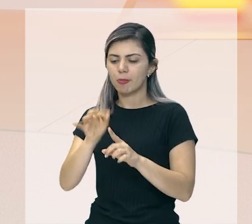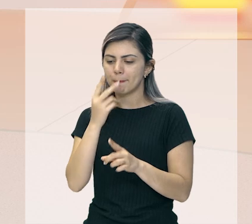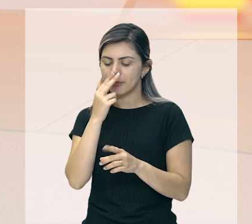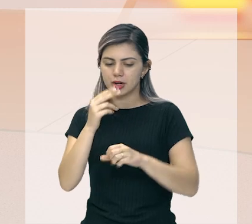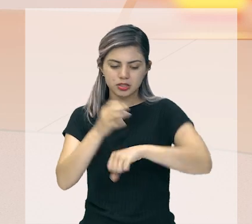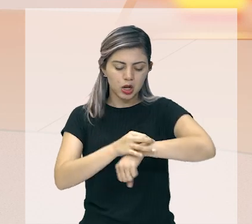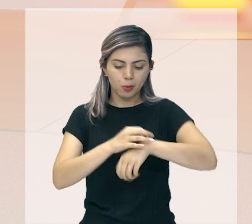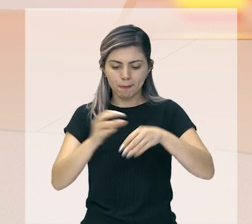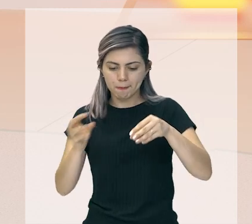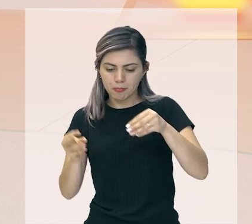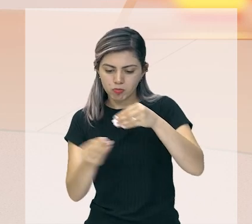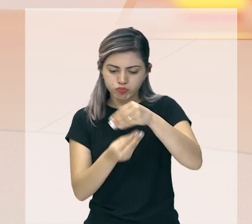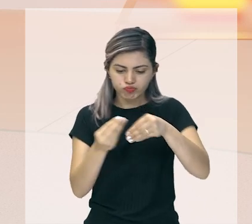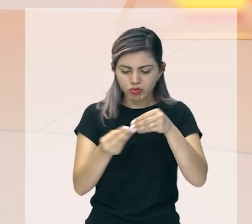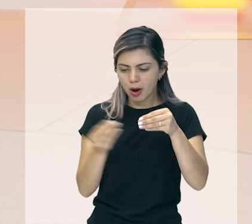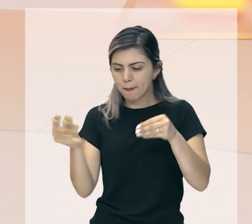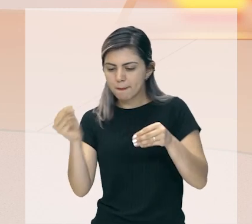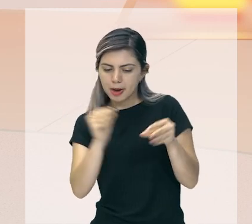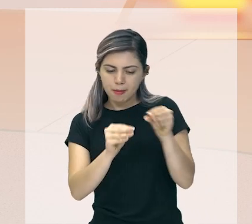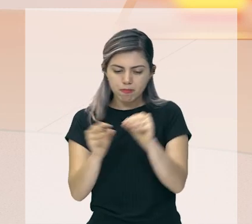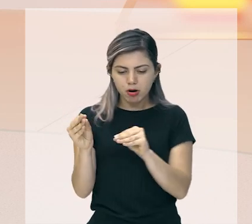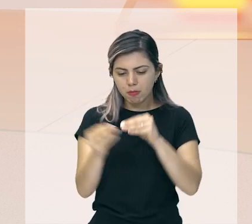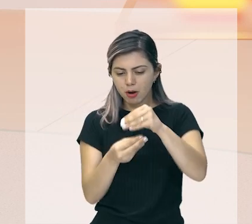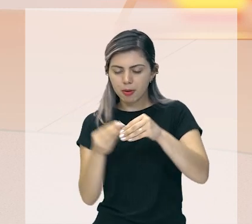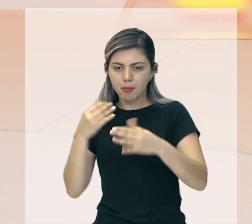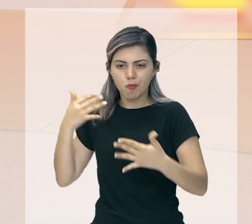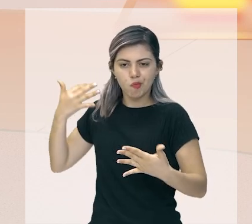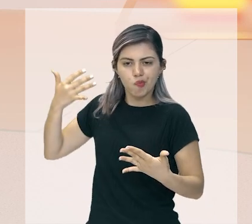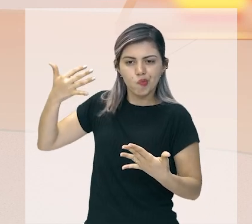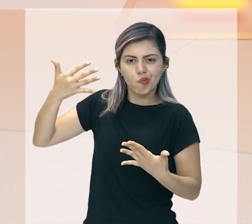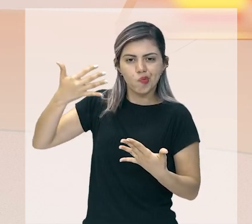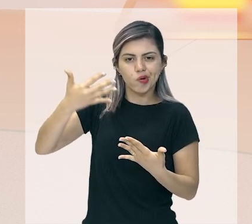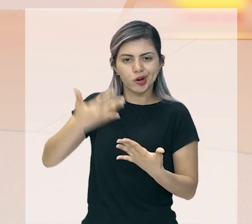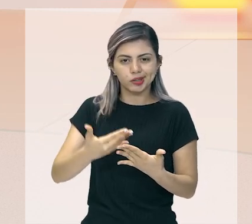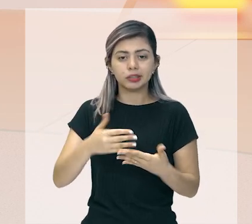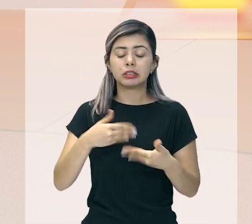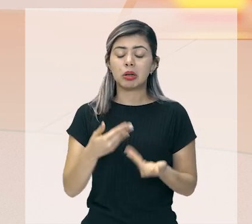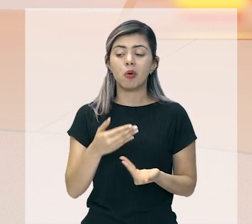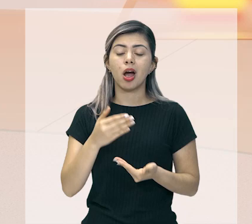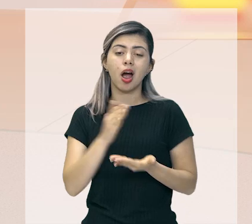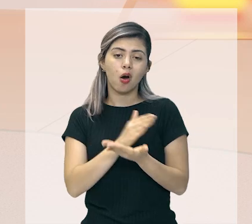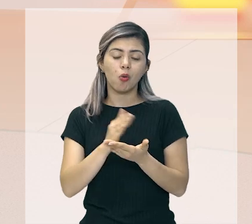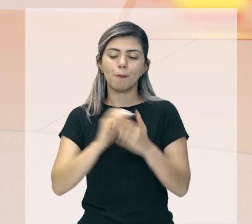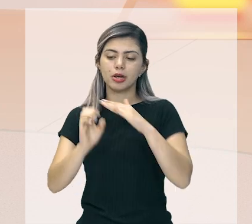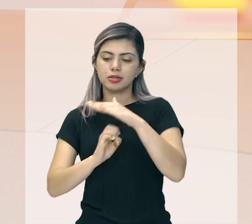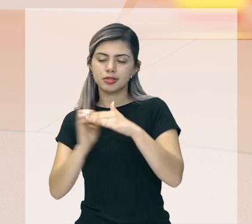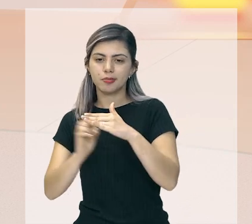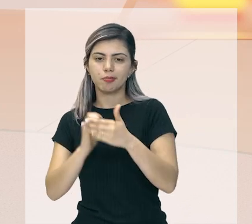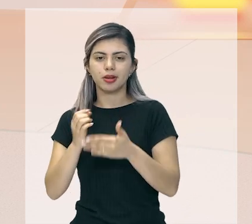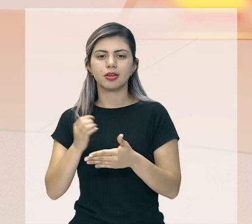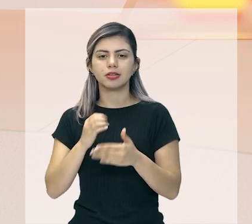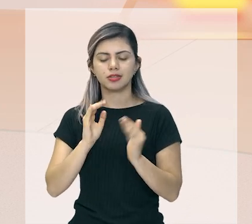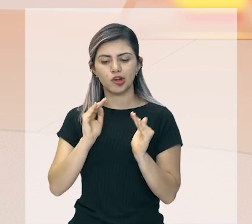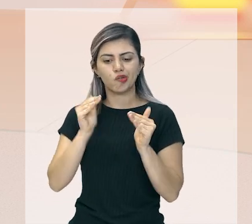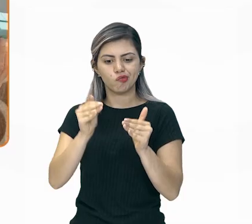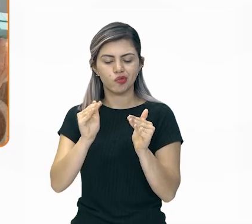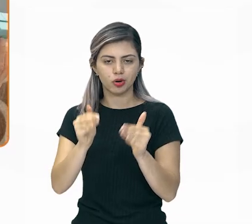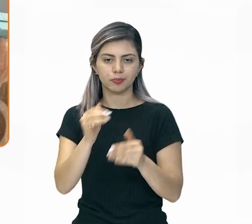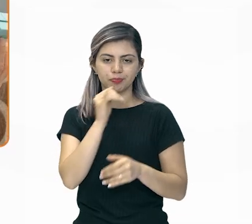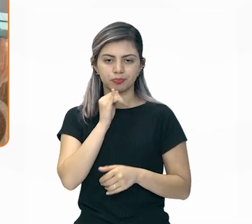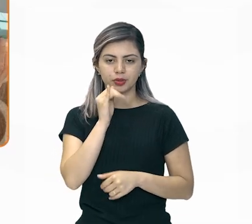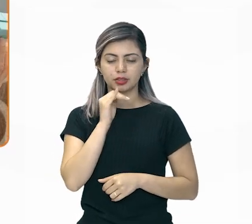agregadas nos equipamentos ali ao longo do tempo e determinadas empresas investem nisso. Vamos dar uma olhadinha nesse